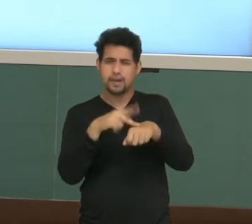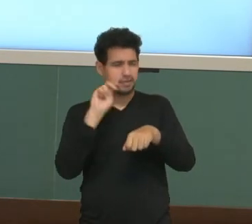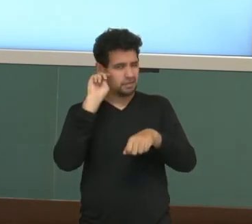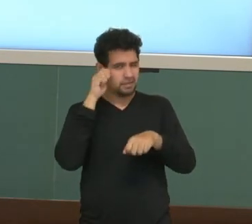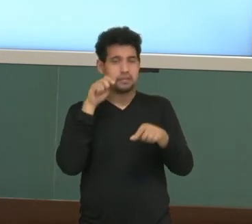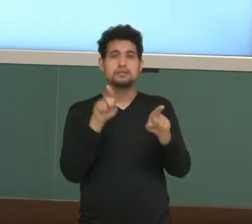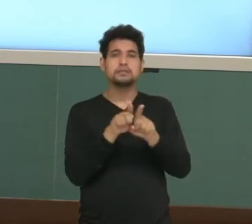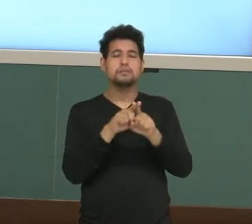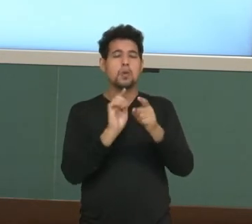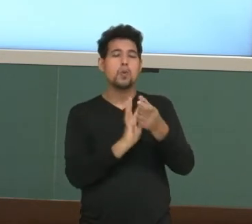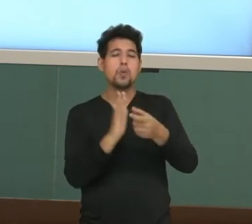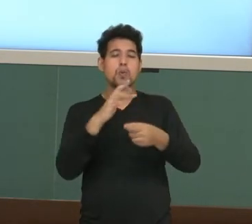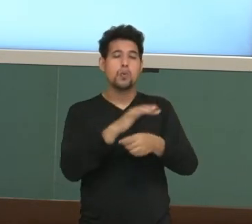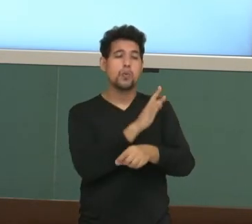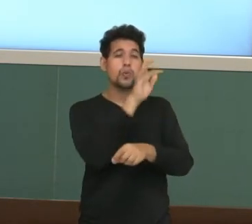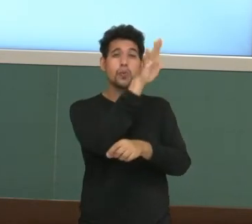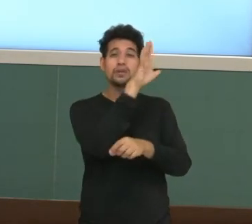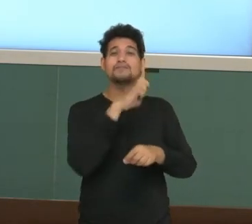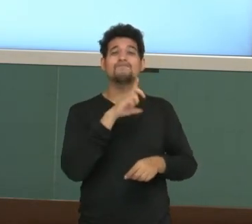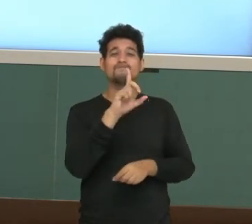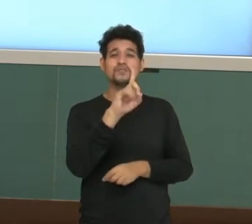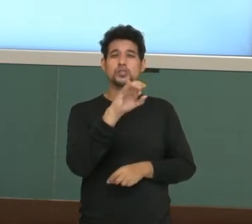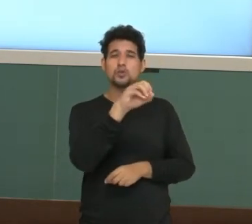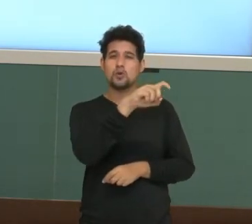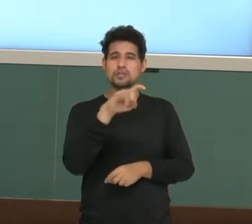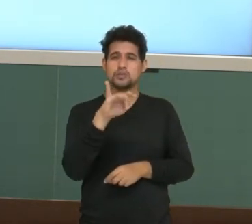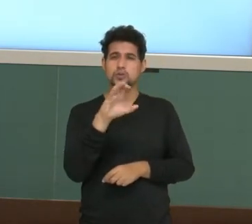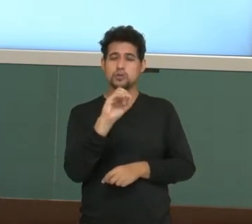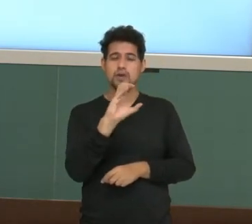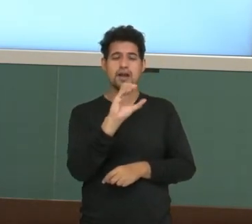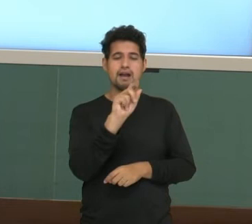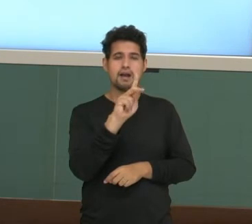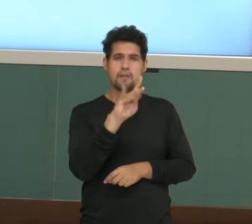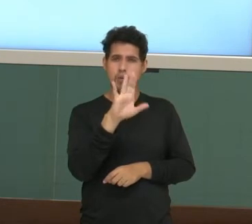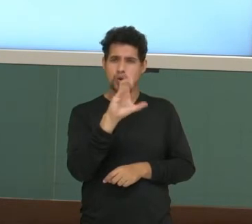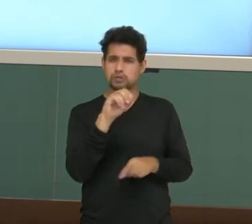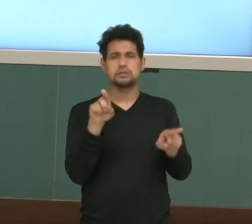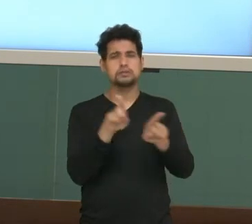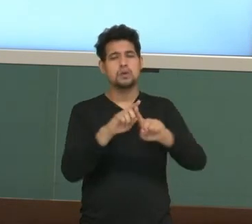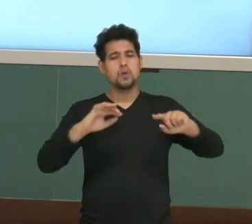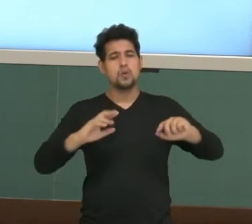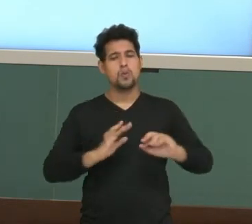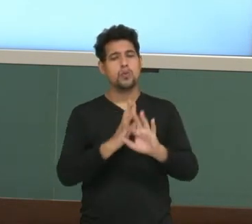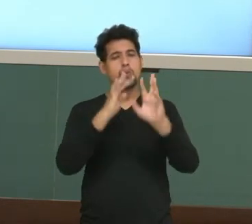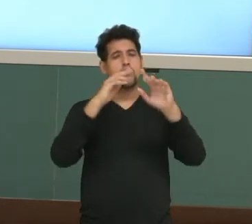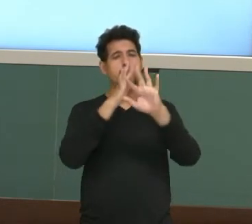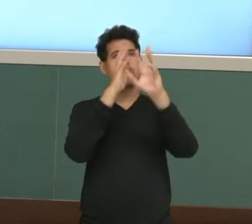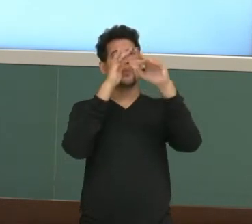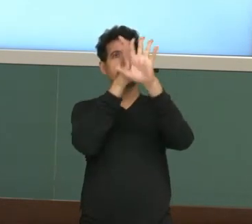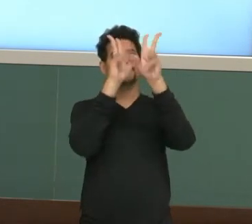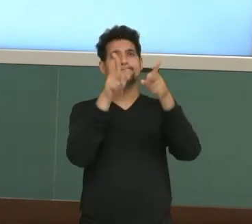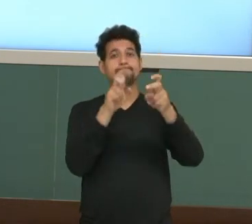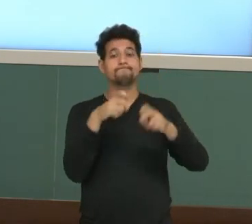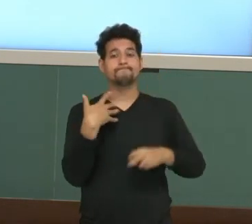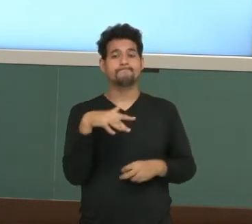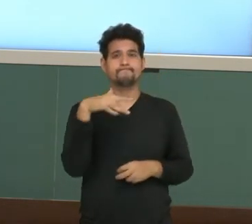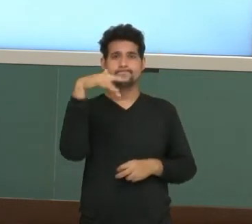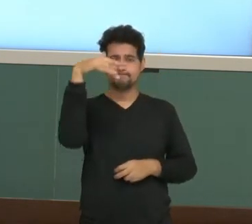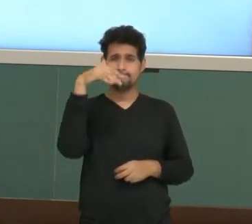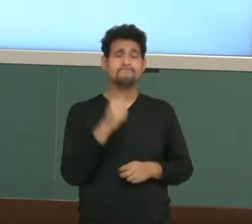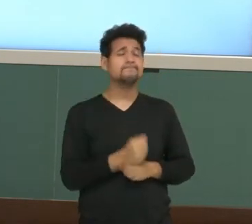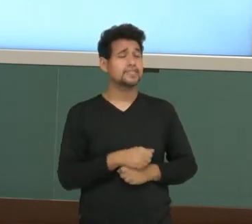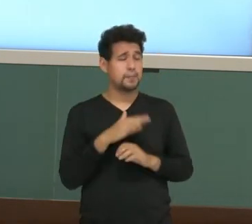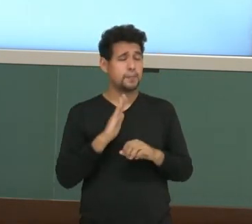além da liberação de dióxido de carbono, de enxofre, de gases poluentes na atmosfera, nós vamos perceber que o custo dessa energia fica